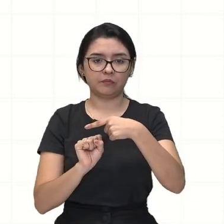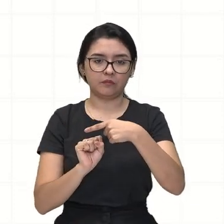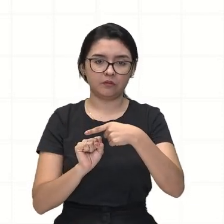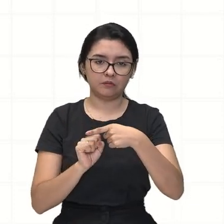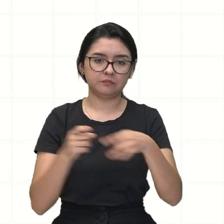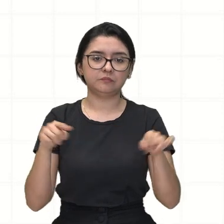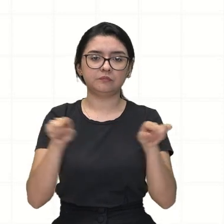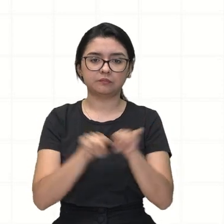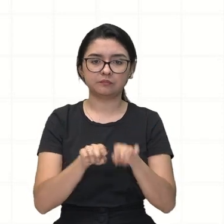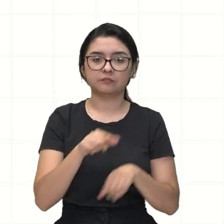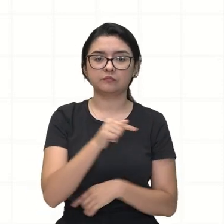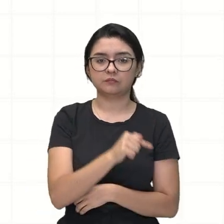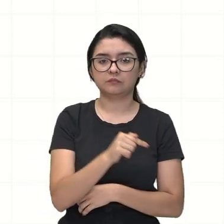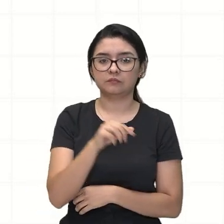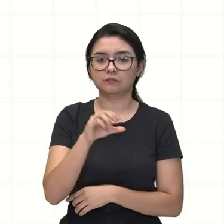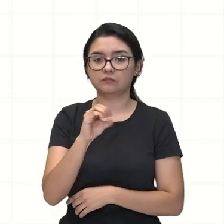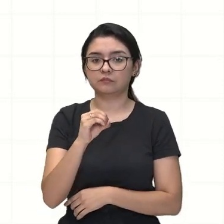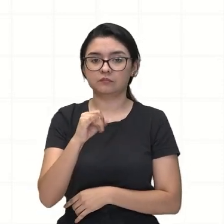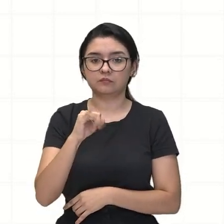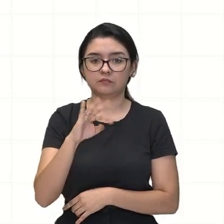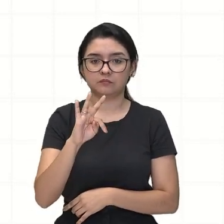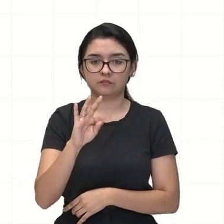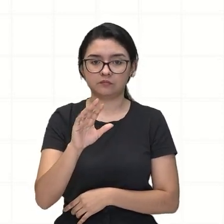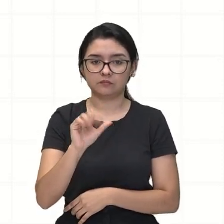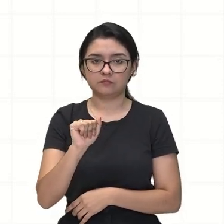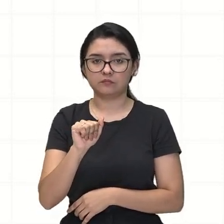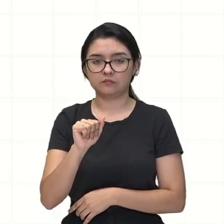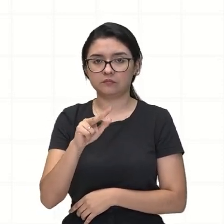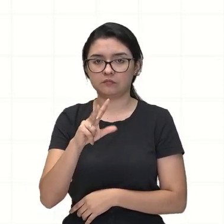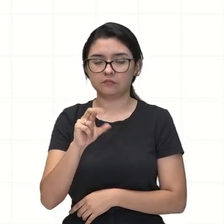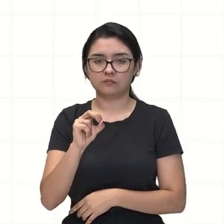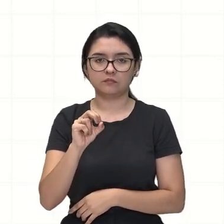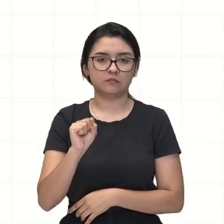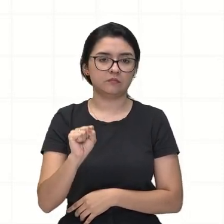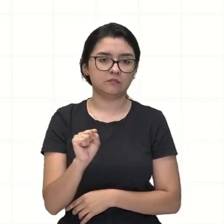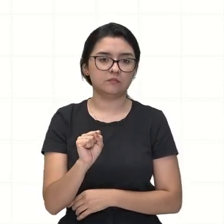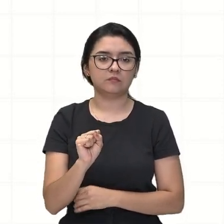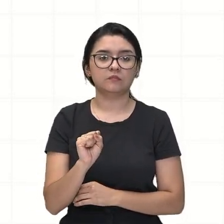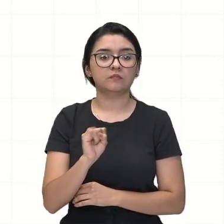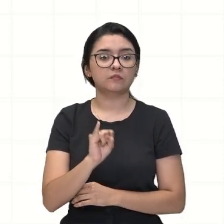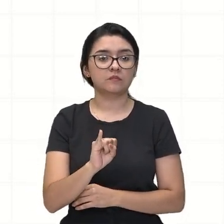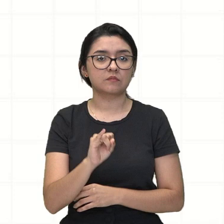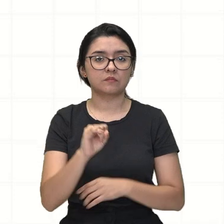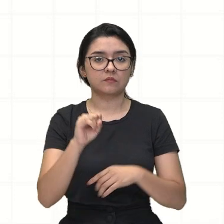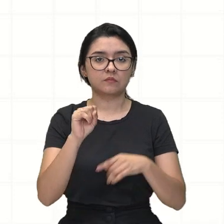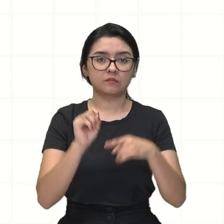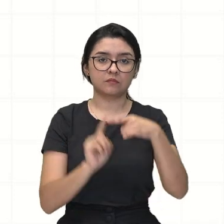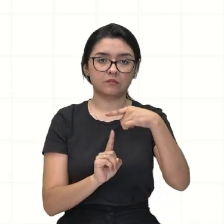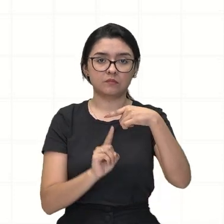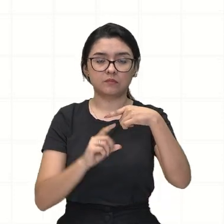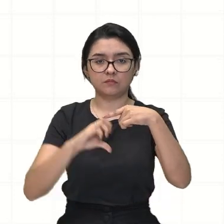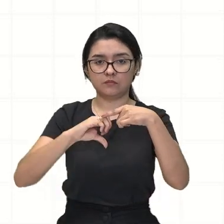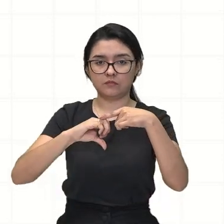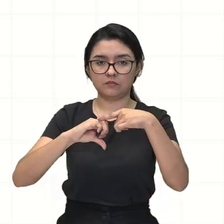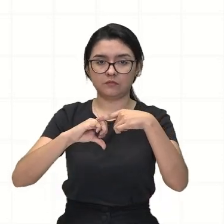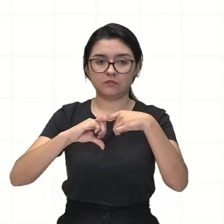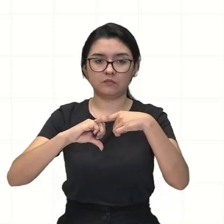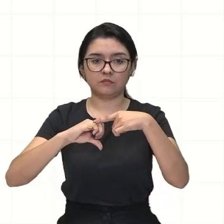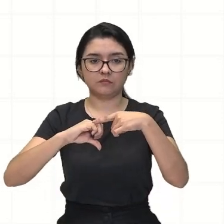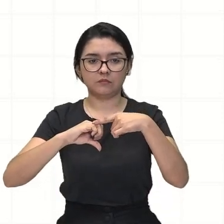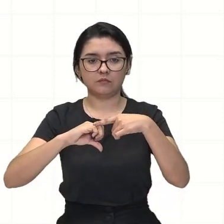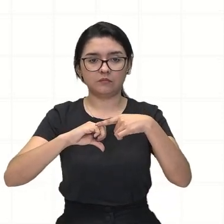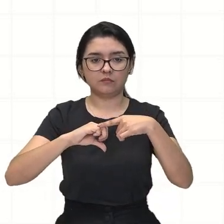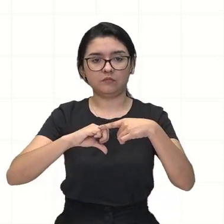nós vamos falar 7 oitavos. E quando o numerador for 9, perdão, quando o denominador for